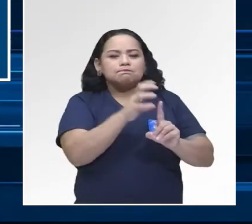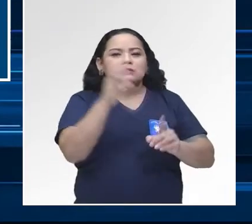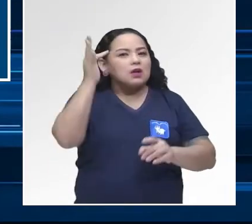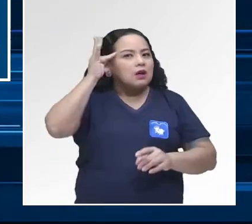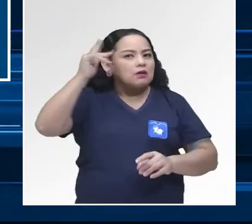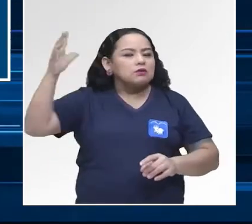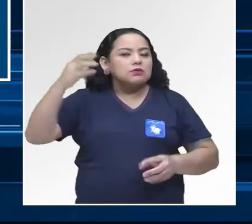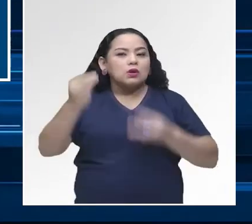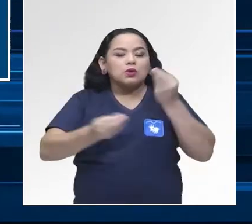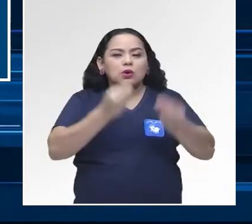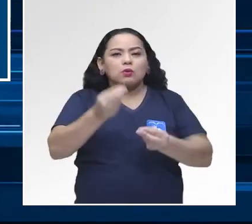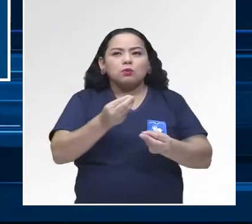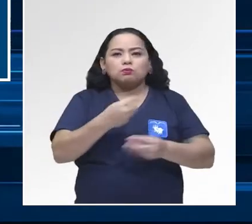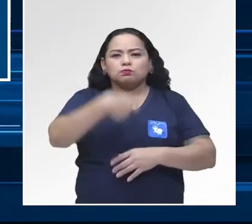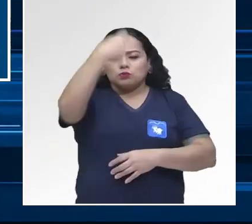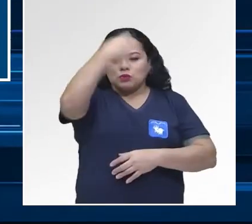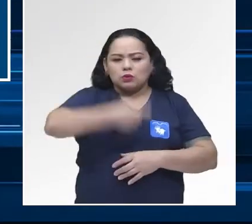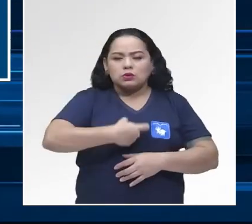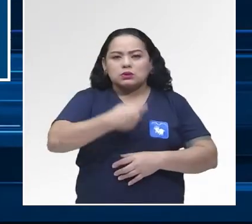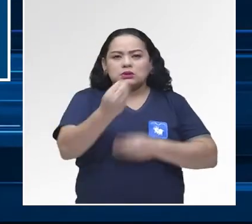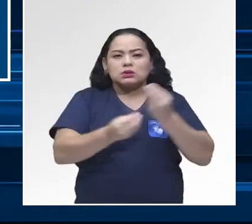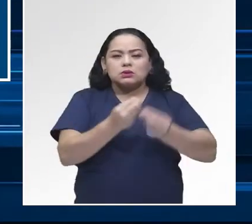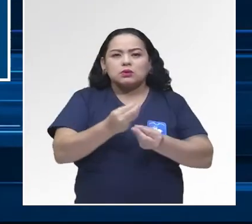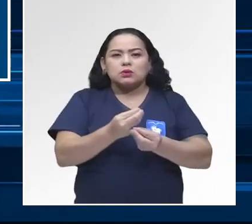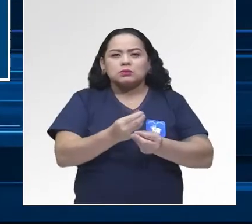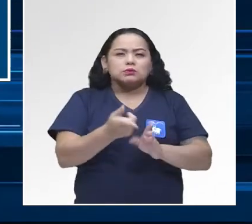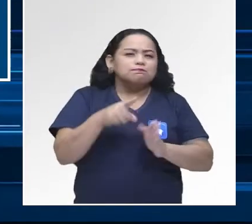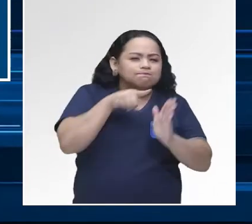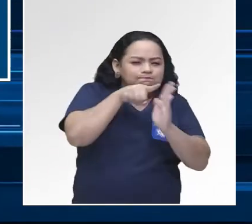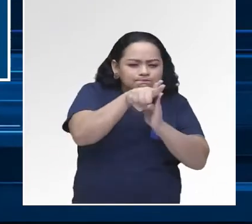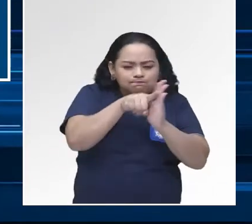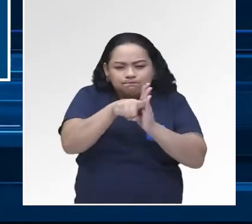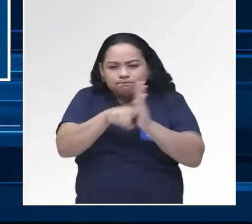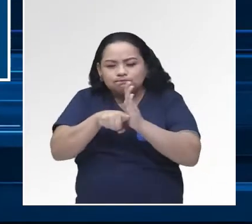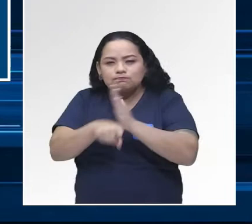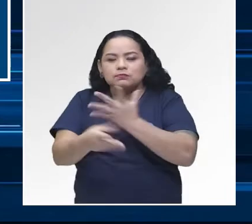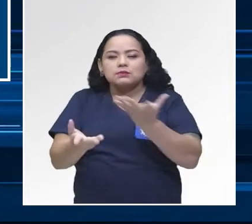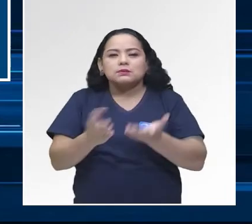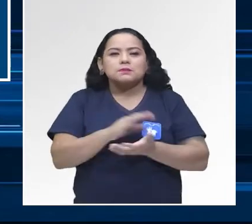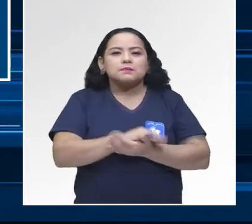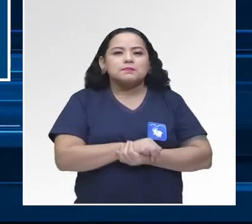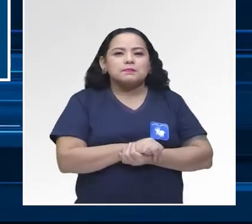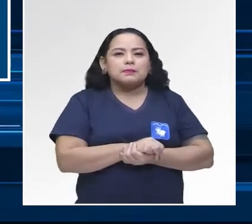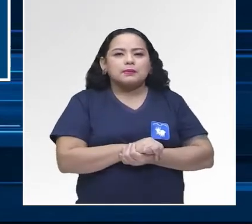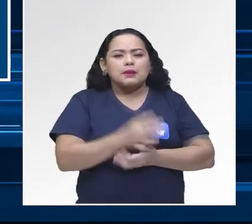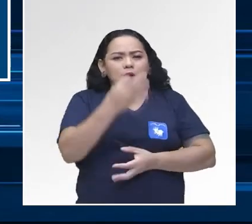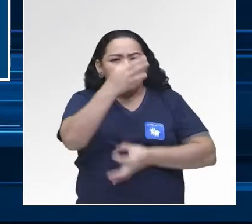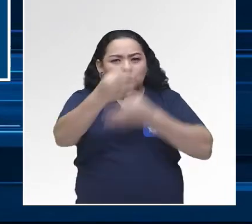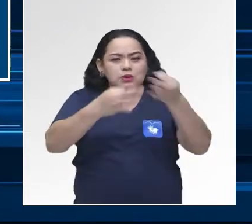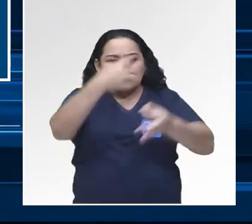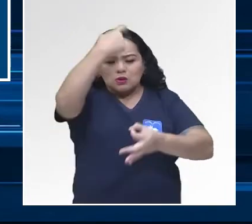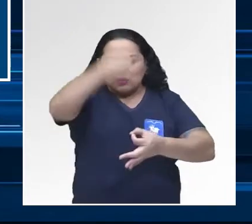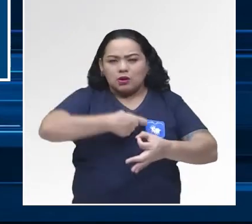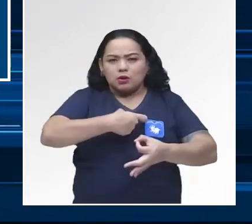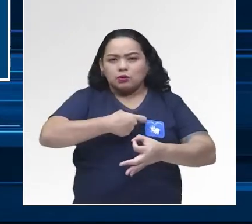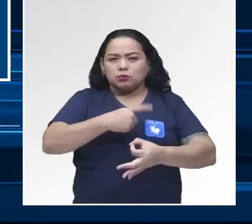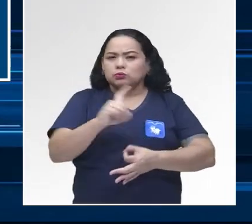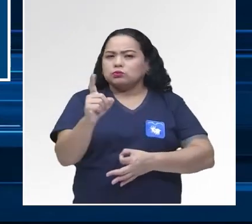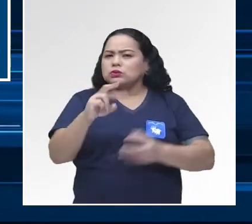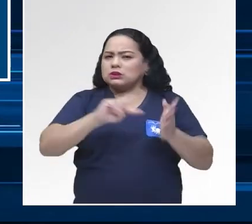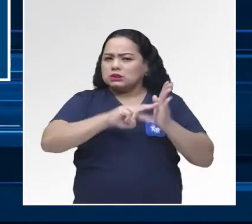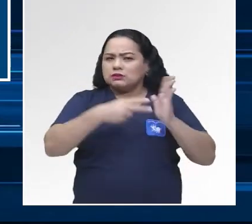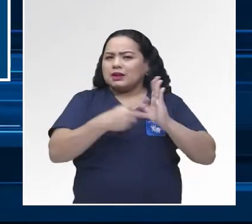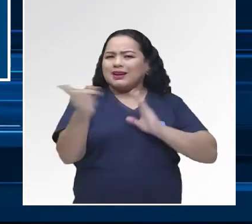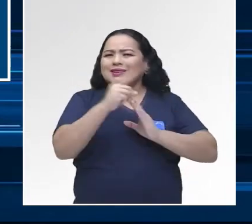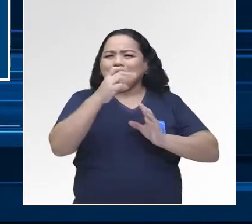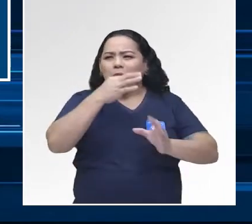Que é uma atitude de investigar. Ser crítico não é você andar